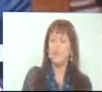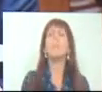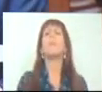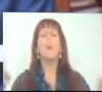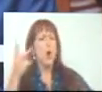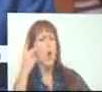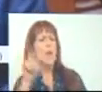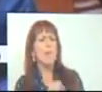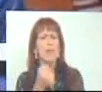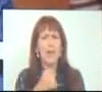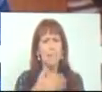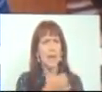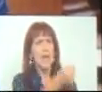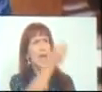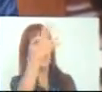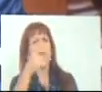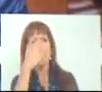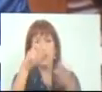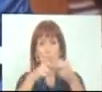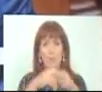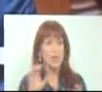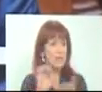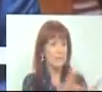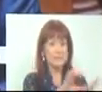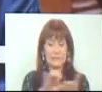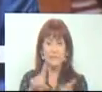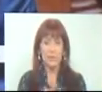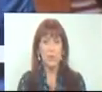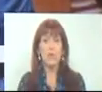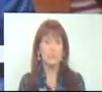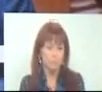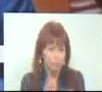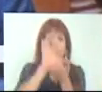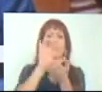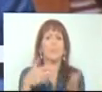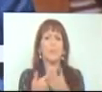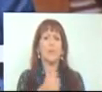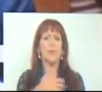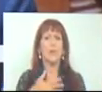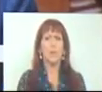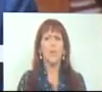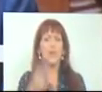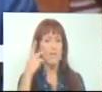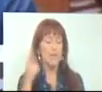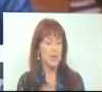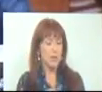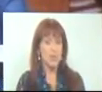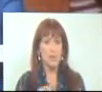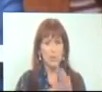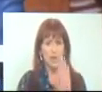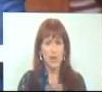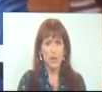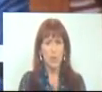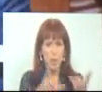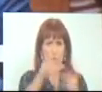Mas também olhamos para as nossas empresas, para os problemas de financiamento e de recapitalização. São medidas que estão agora consagradas no projeto de lei